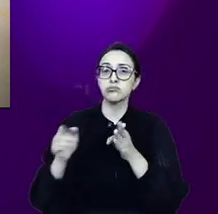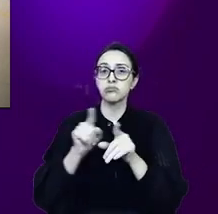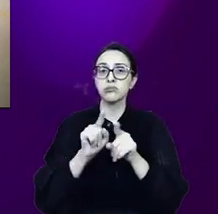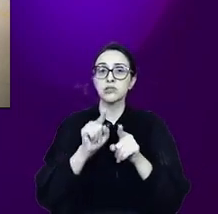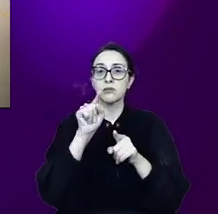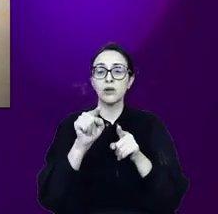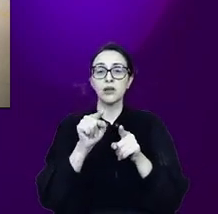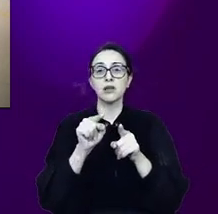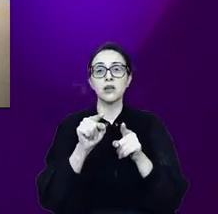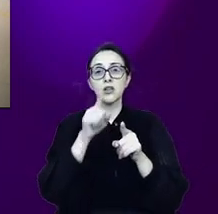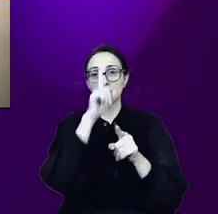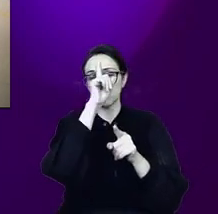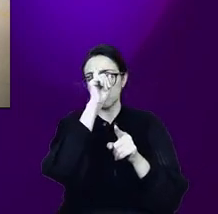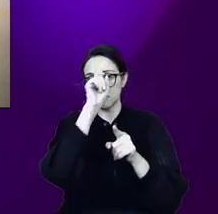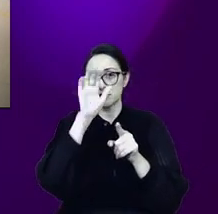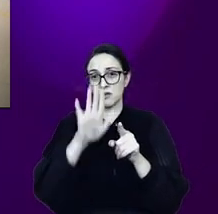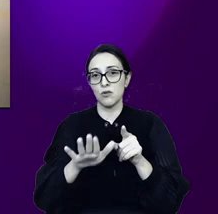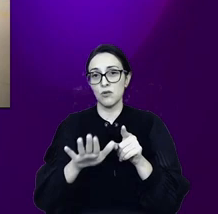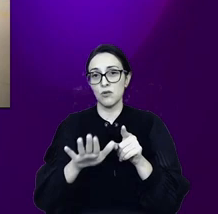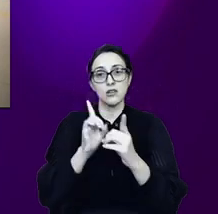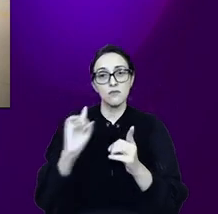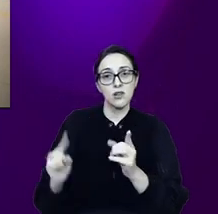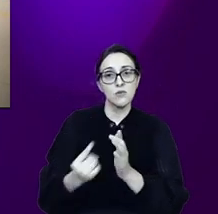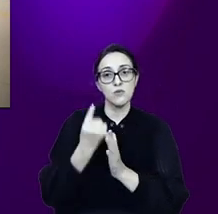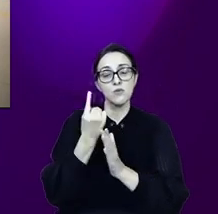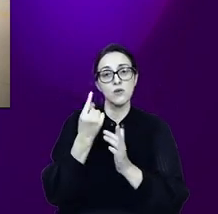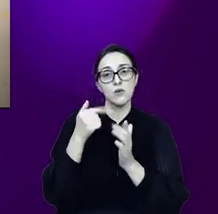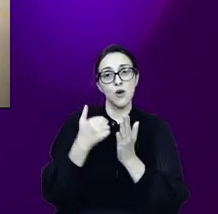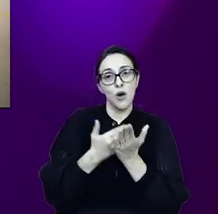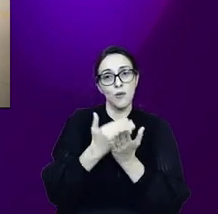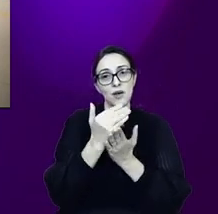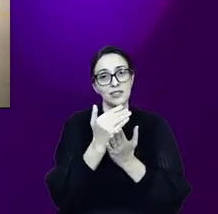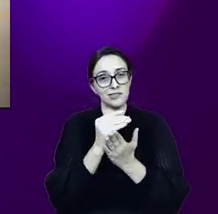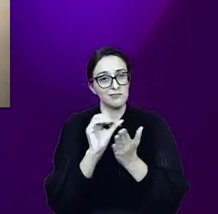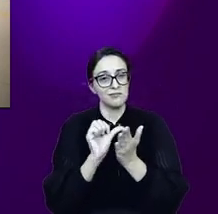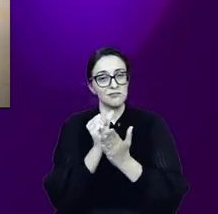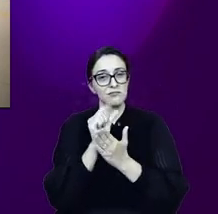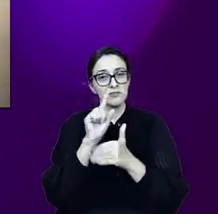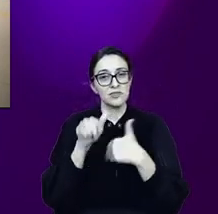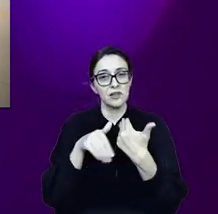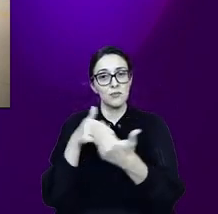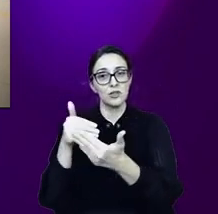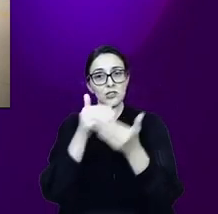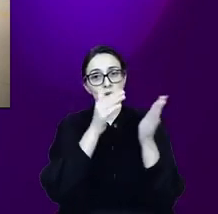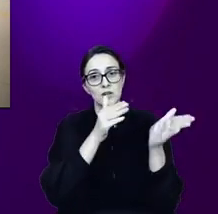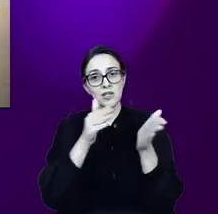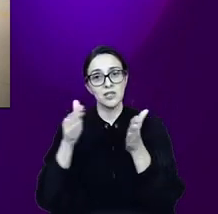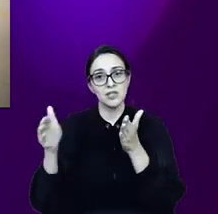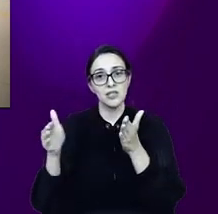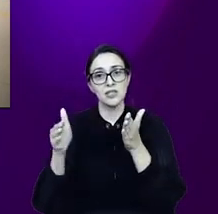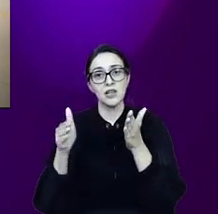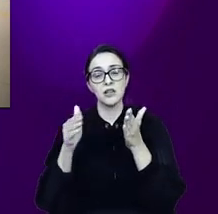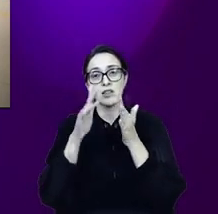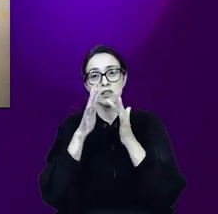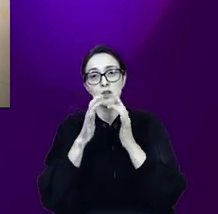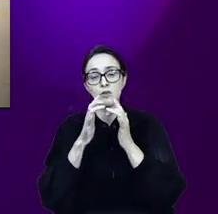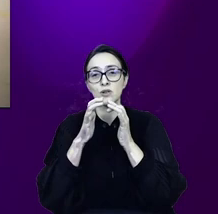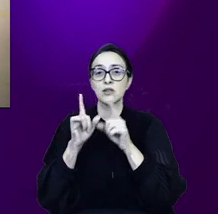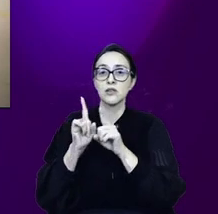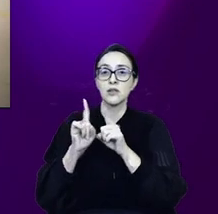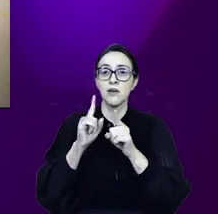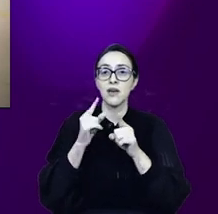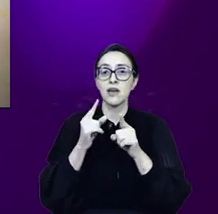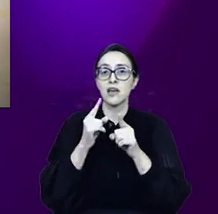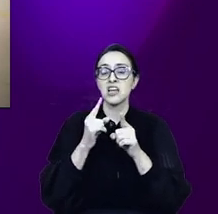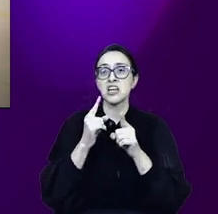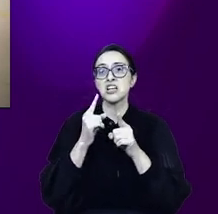assistência pré-hospitalar e o atendimento inicial pelo ATLS são mais antigos, a organização de neurointensivismo nas últimas